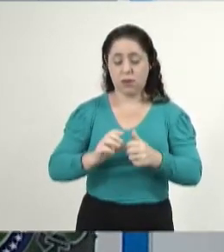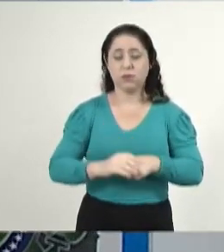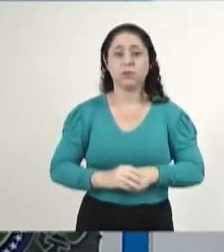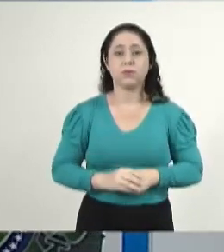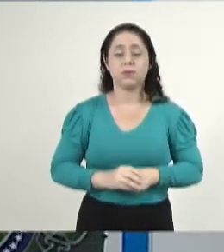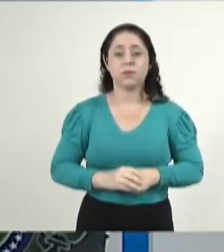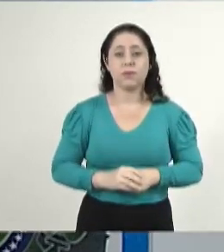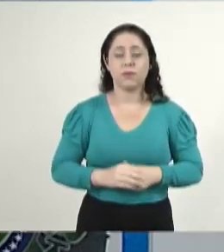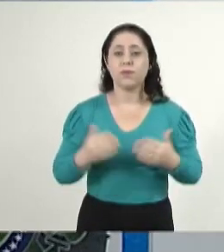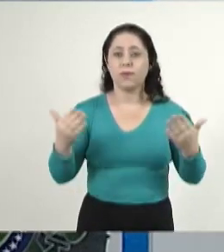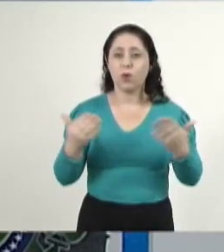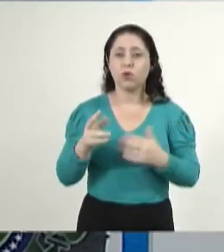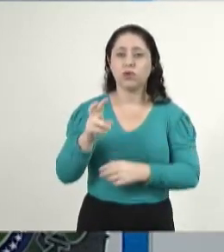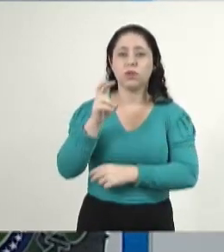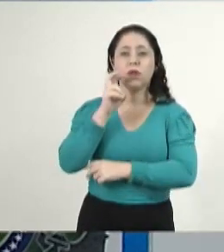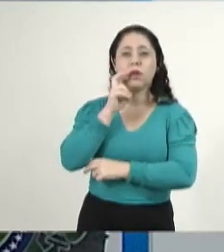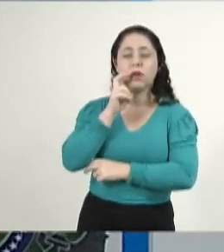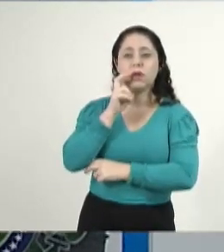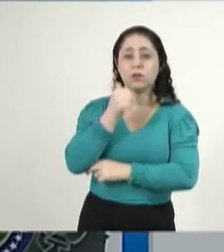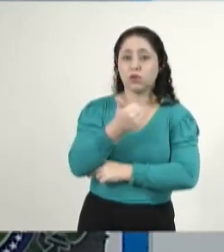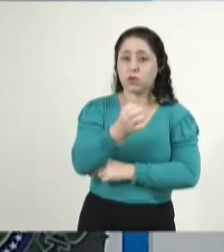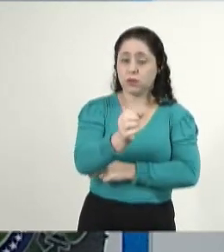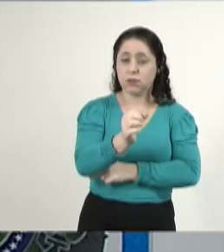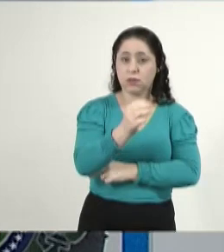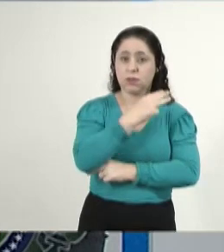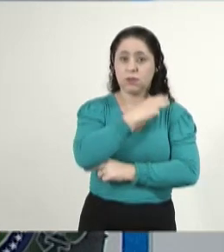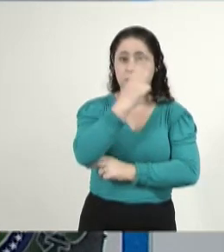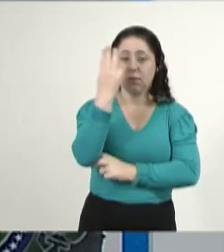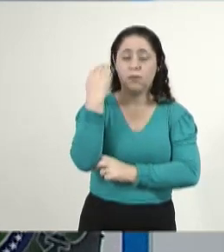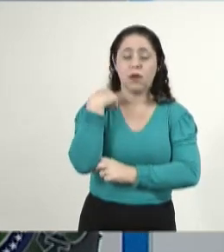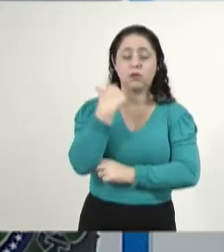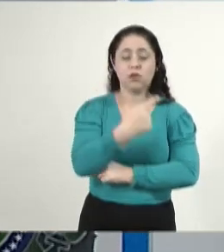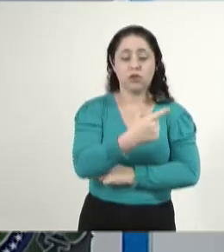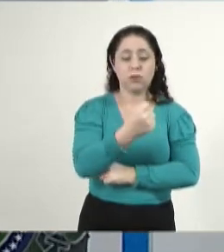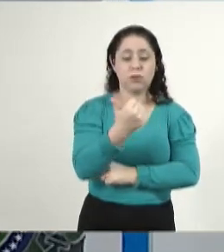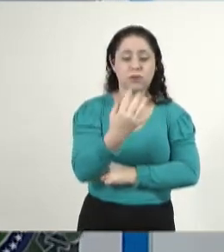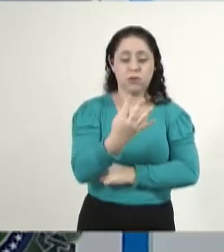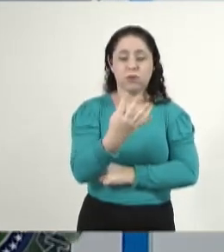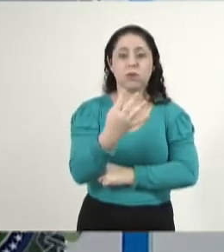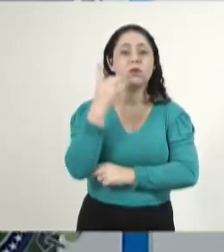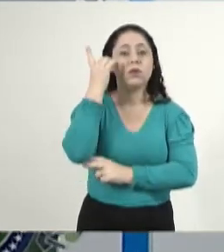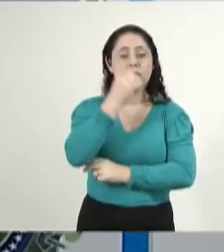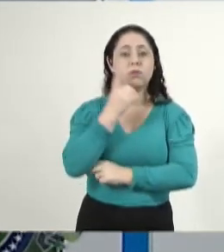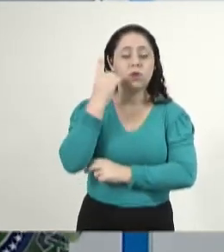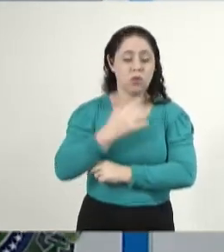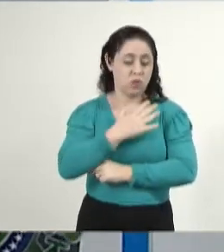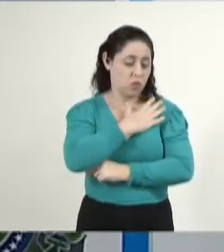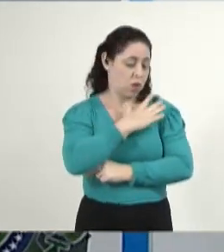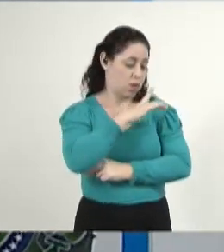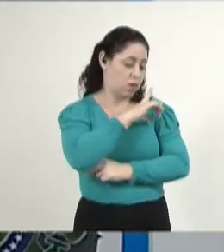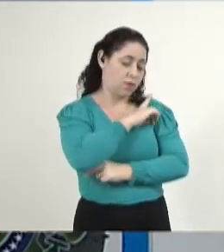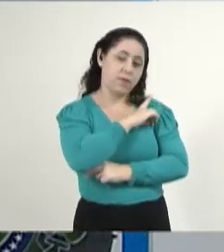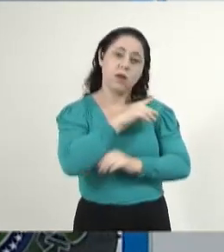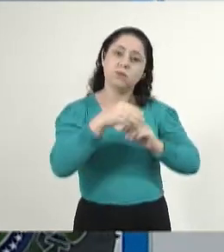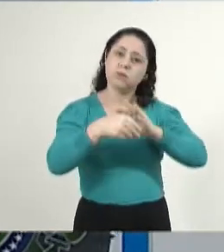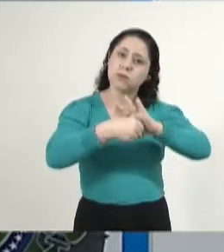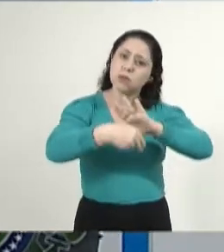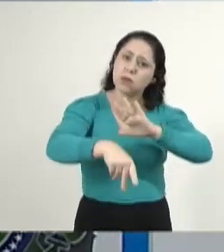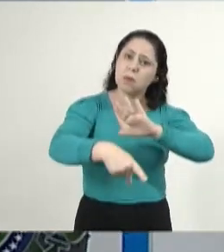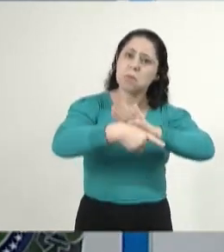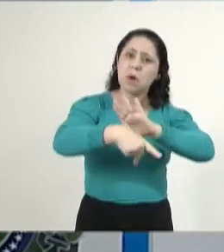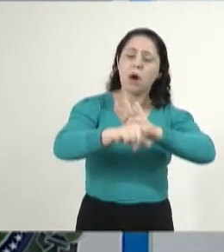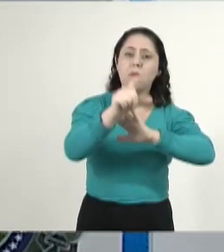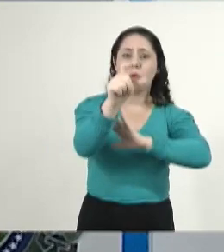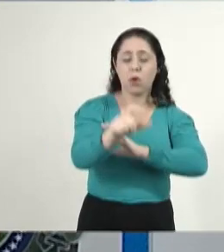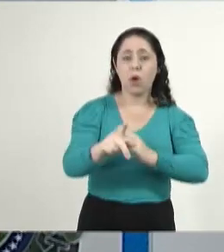expediente nesta quinta-feira, 16 de maio de 2024. O deputado Coronel Davi encaminhou uma indicação